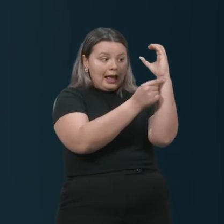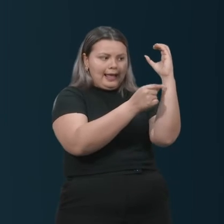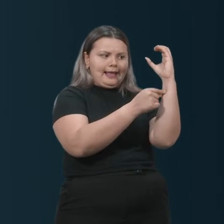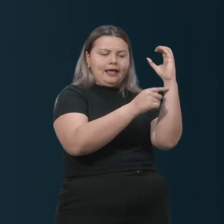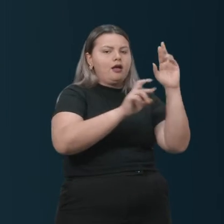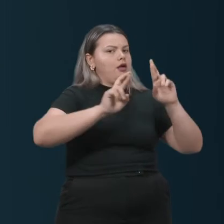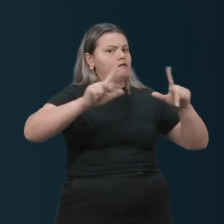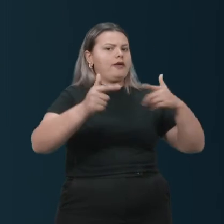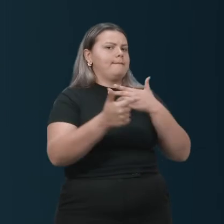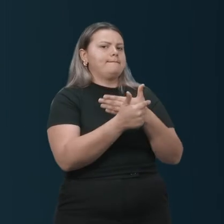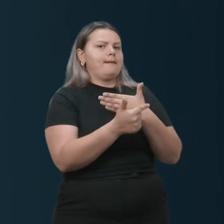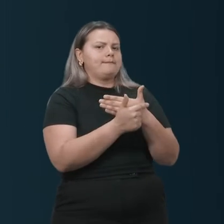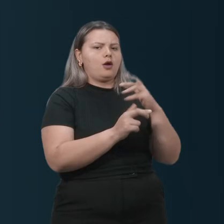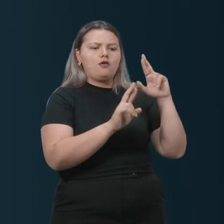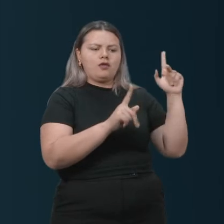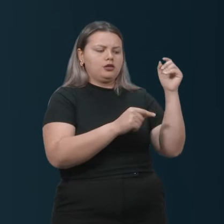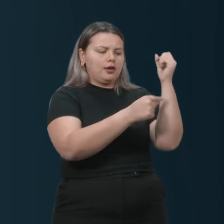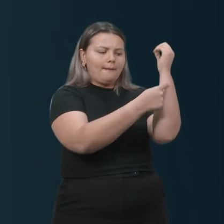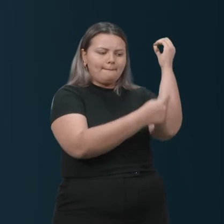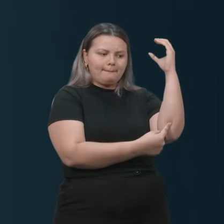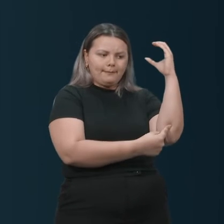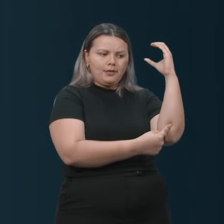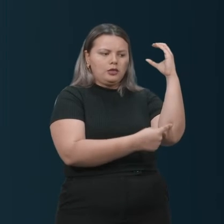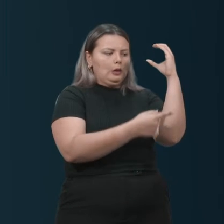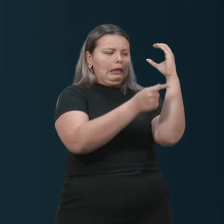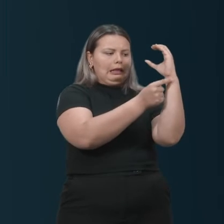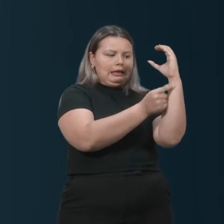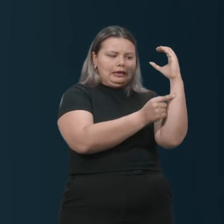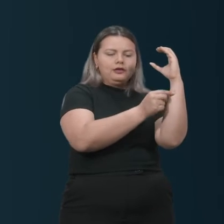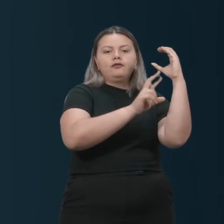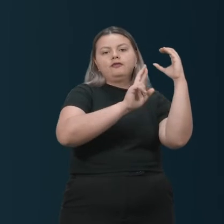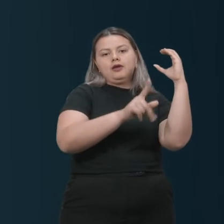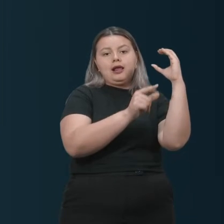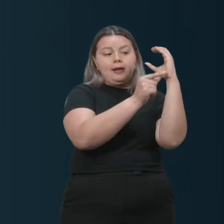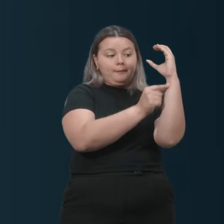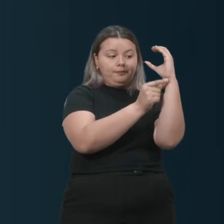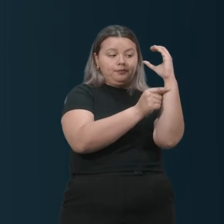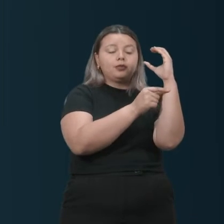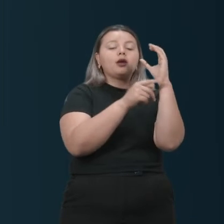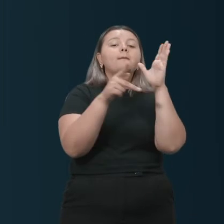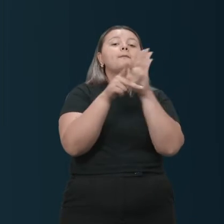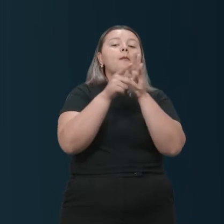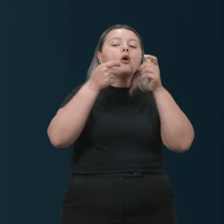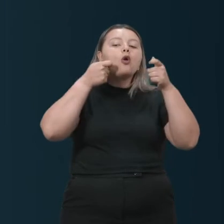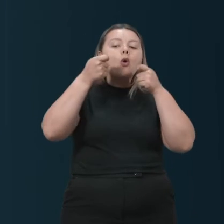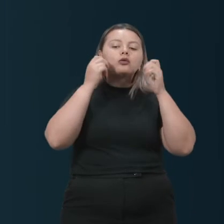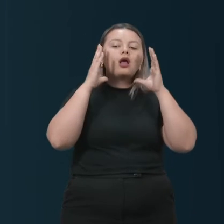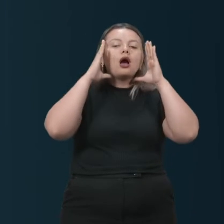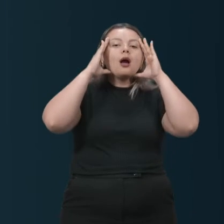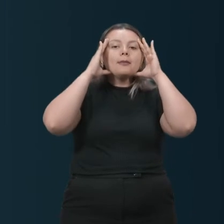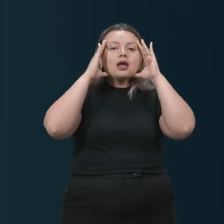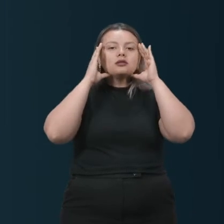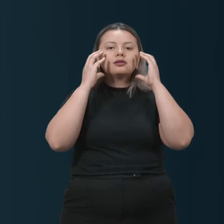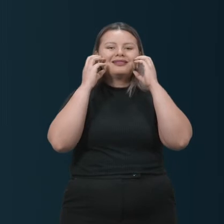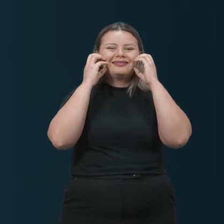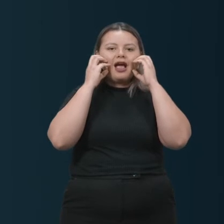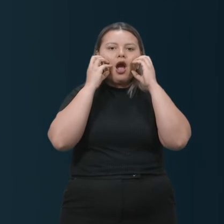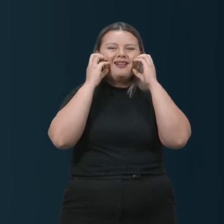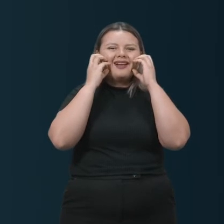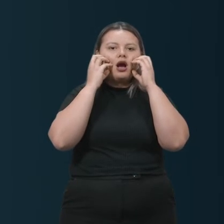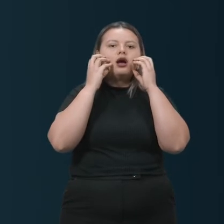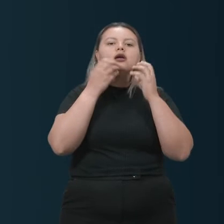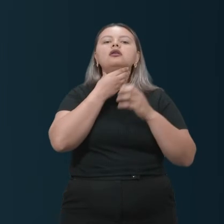emitindo projeções nervosas que controlam funções da cabeça, da face e do